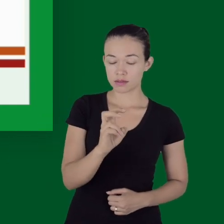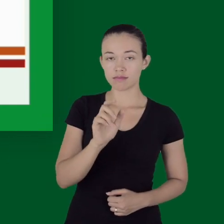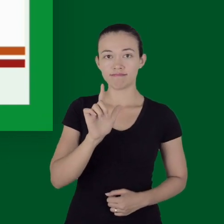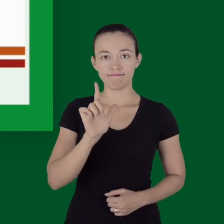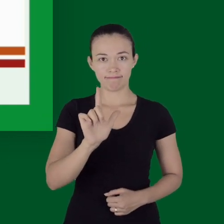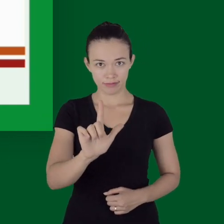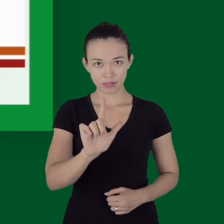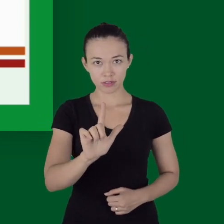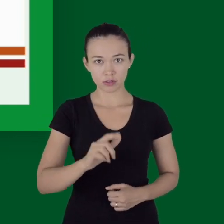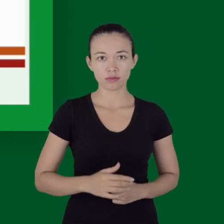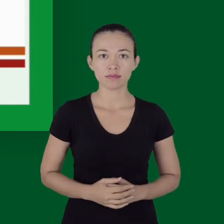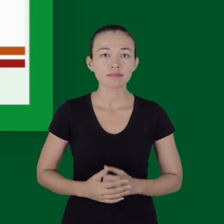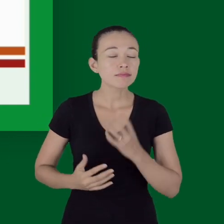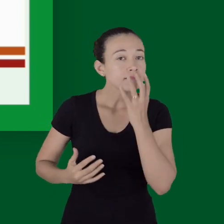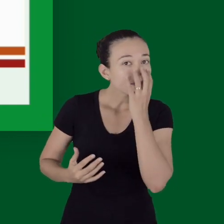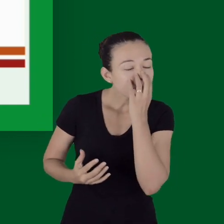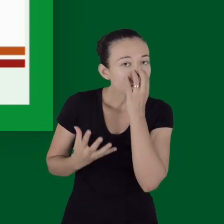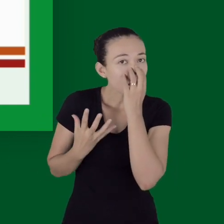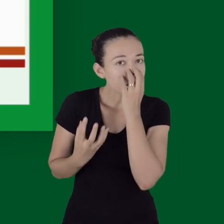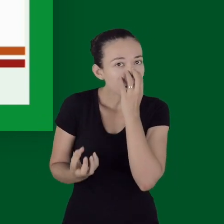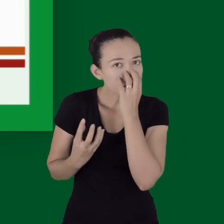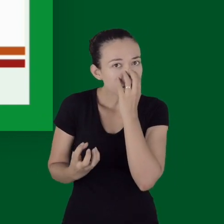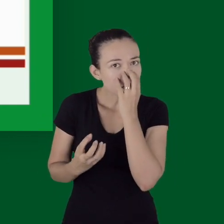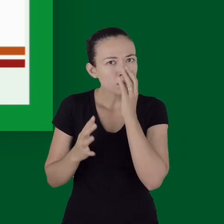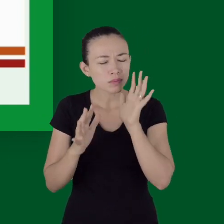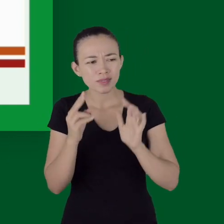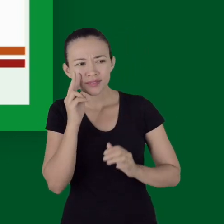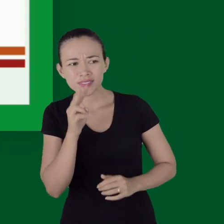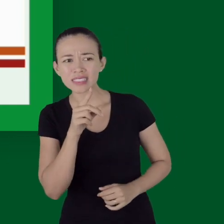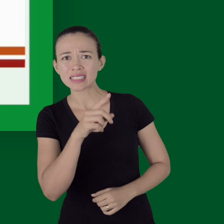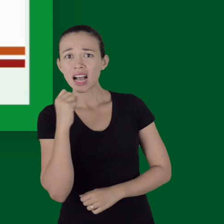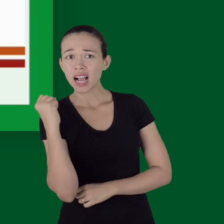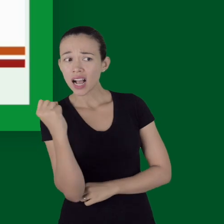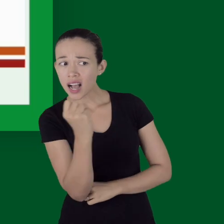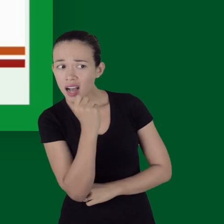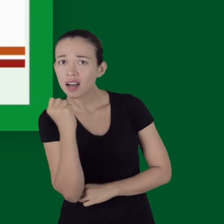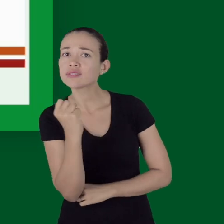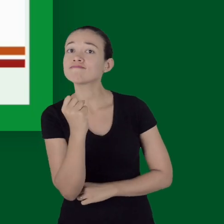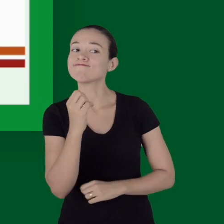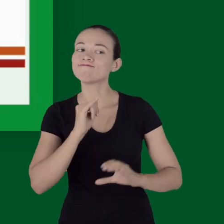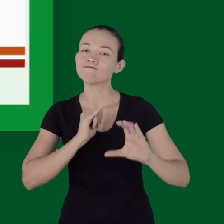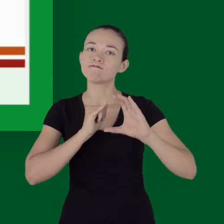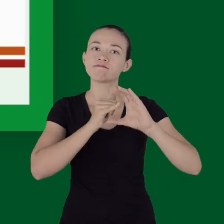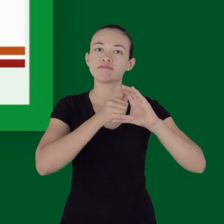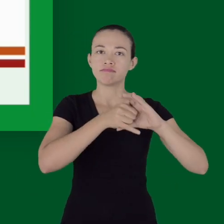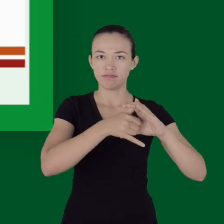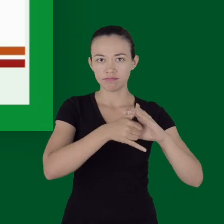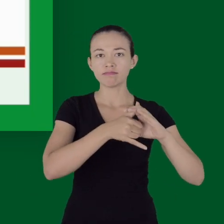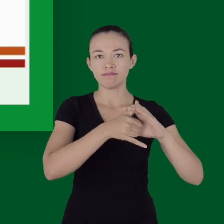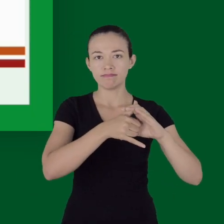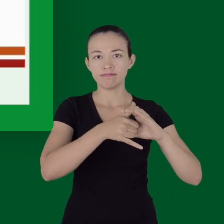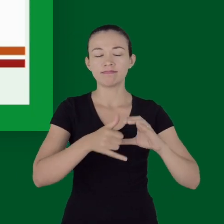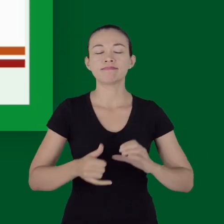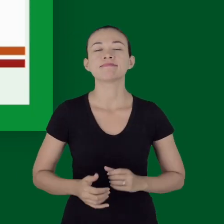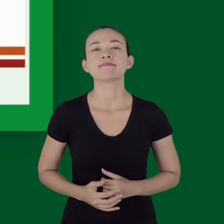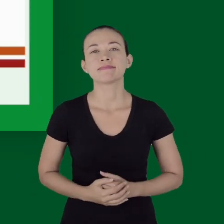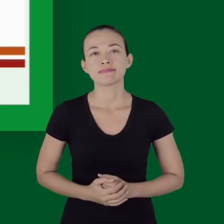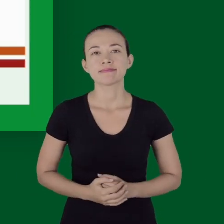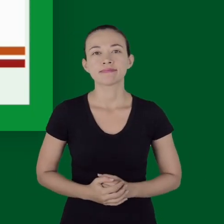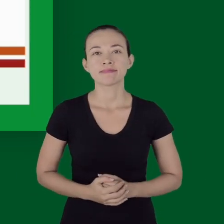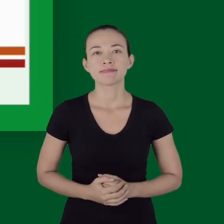alguns casos, se você identifica sinais de gravidade, já proceder com a intubação orotraqueal do paciente